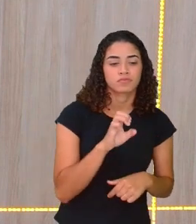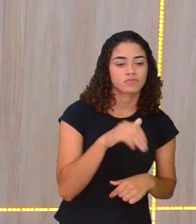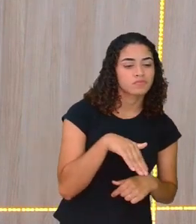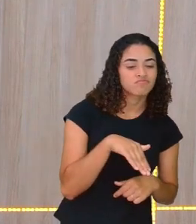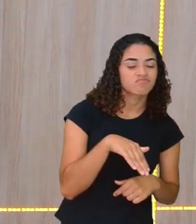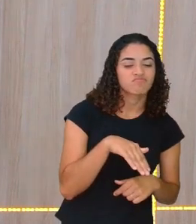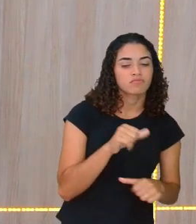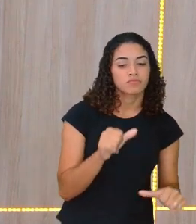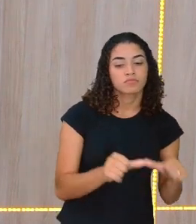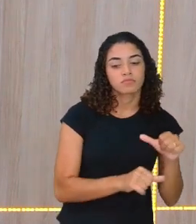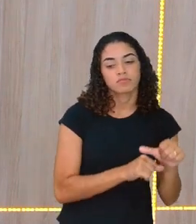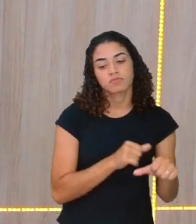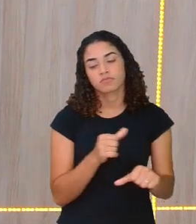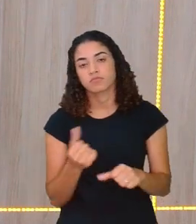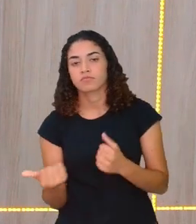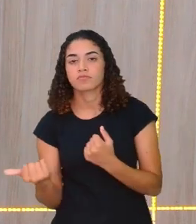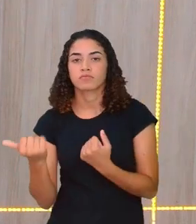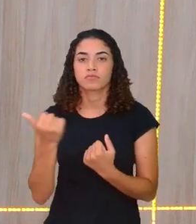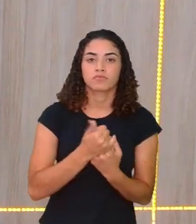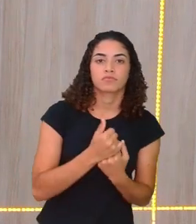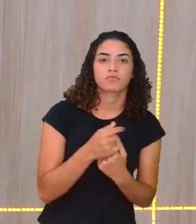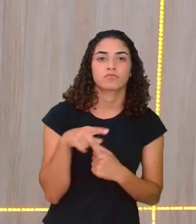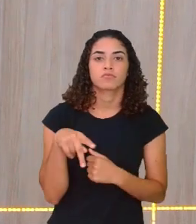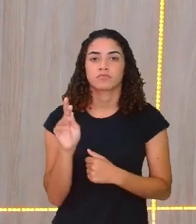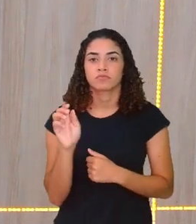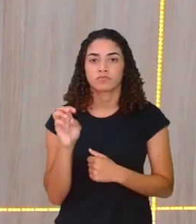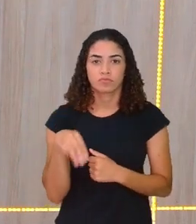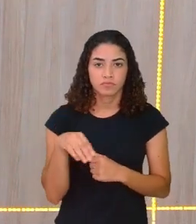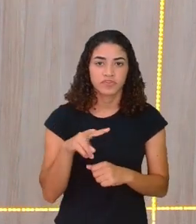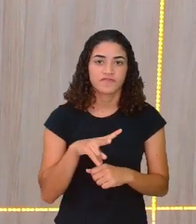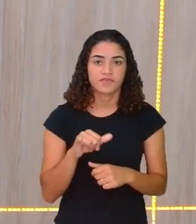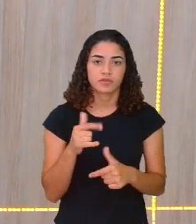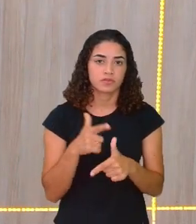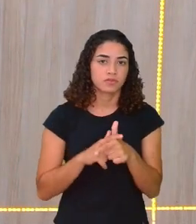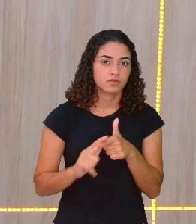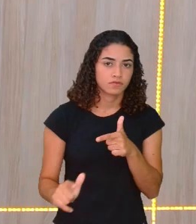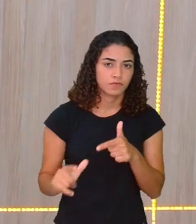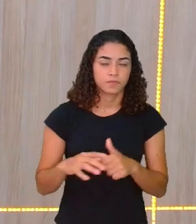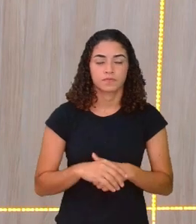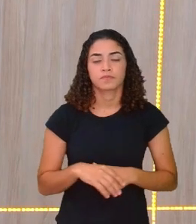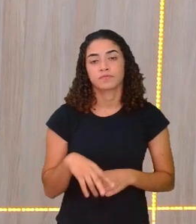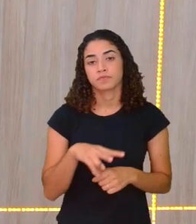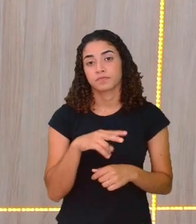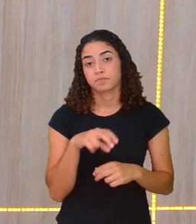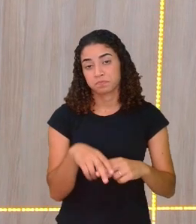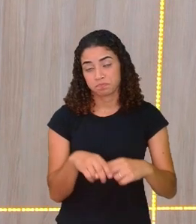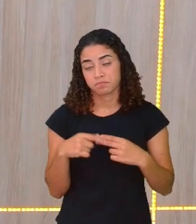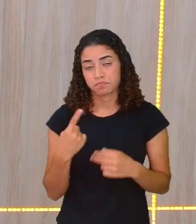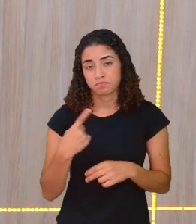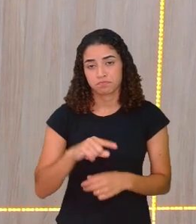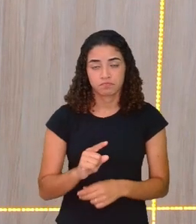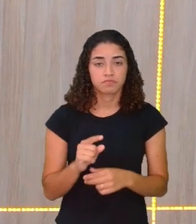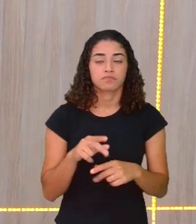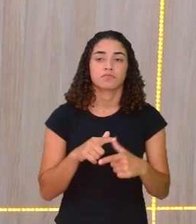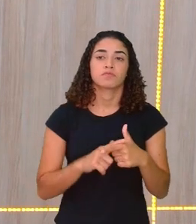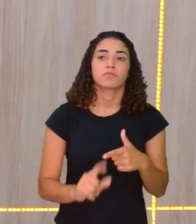para unidade maior, a gente vai dividir. Por isso que eu vou dividir aqui